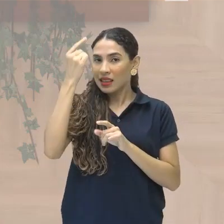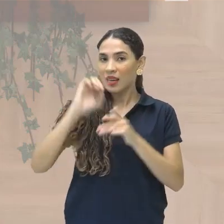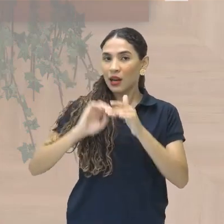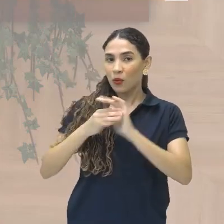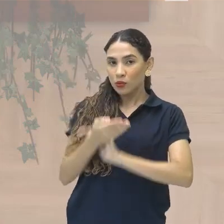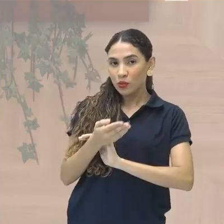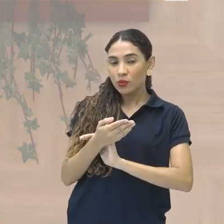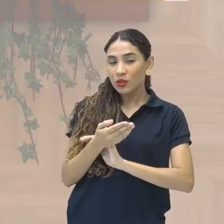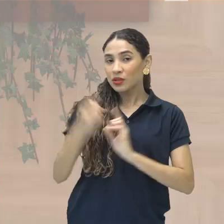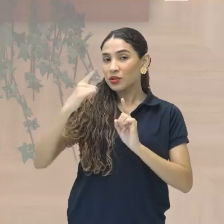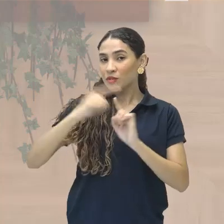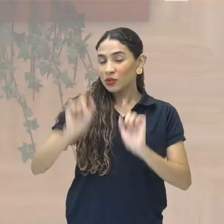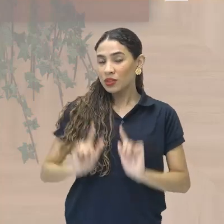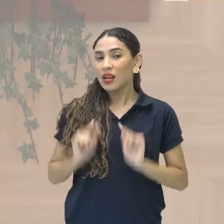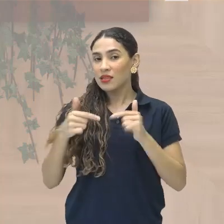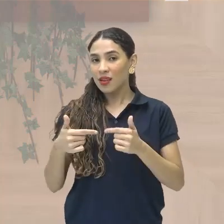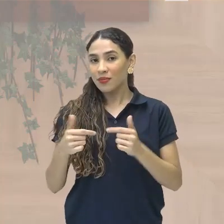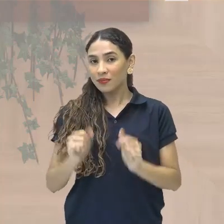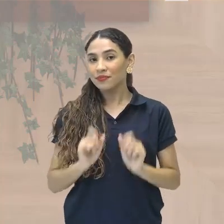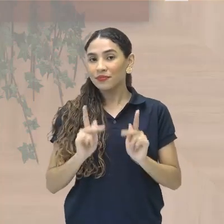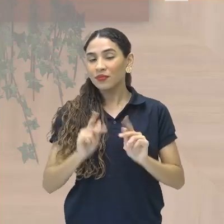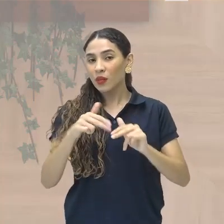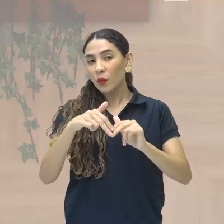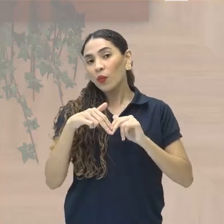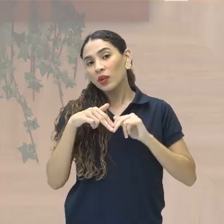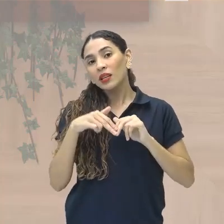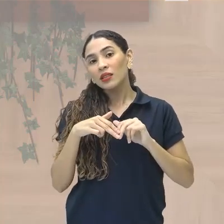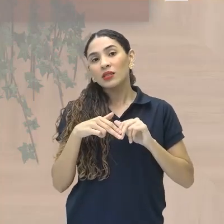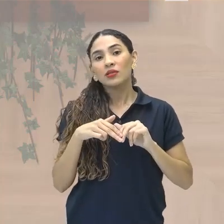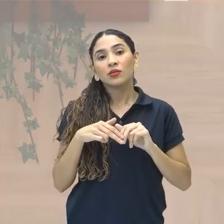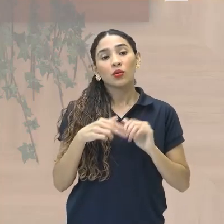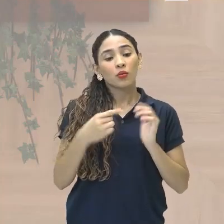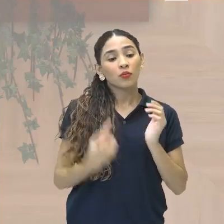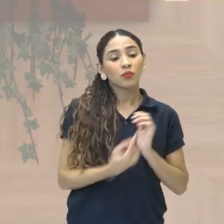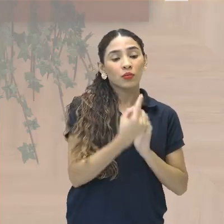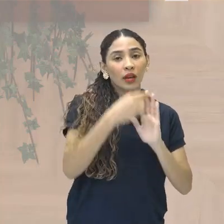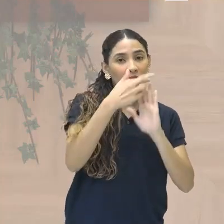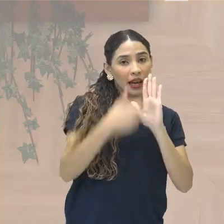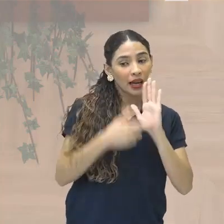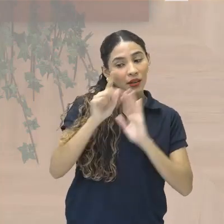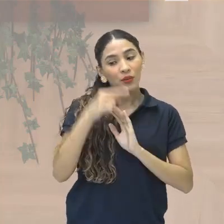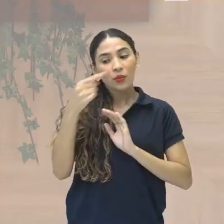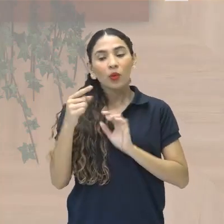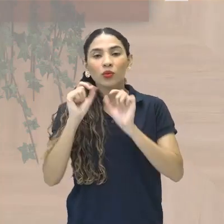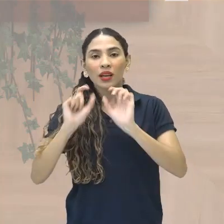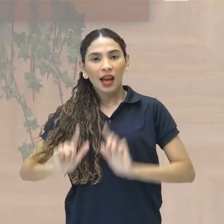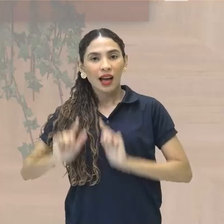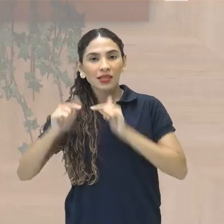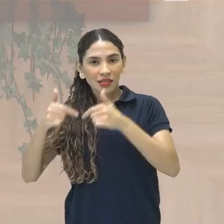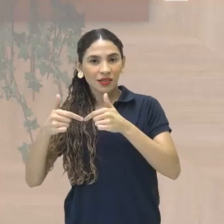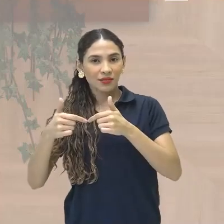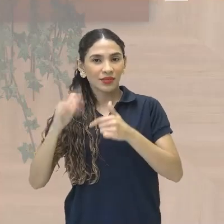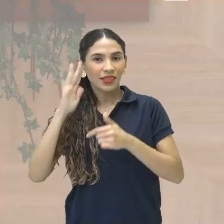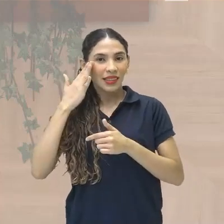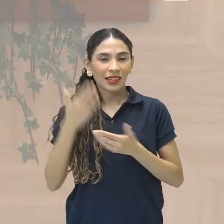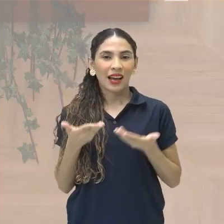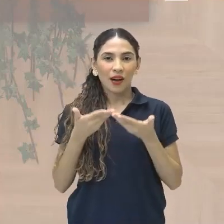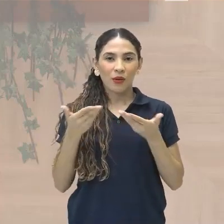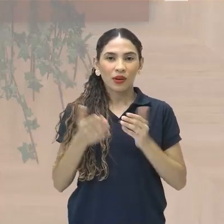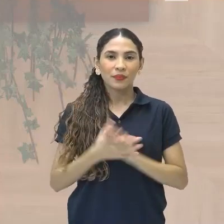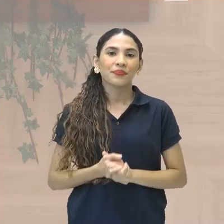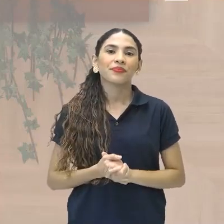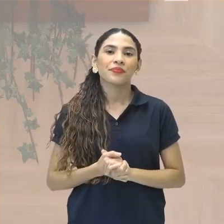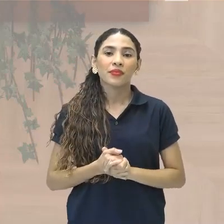costumes, maneiras de agir, tá? Por isso que um ficou princípio e o outro ficou ação. Vamos entender um pouco isso